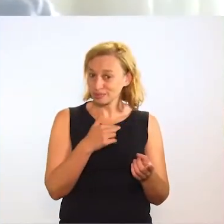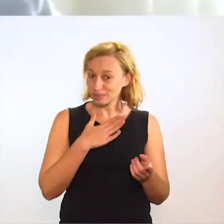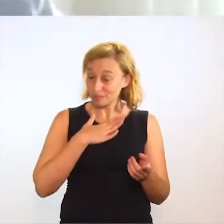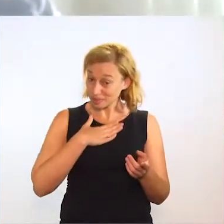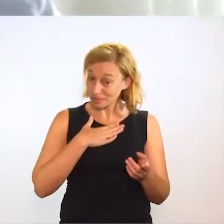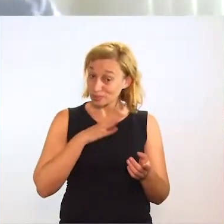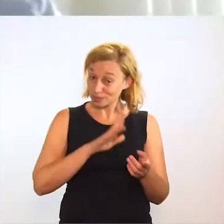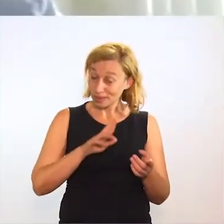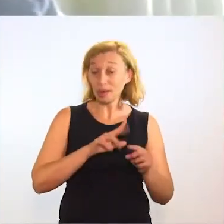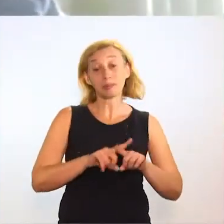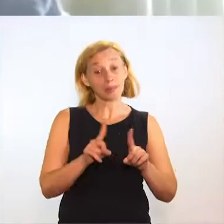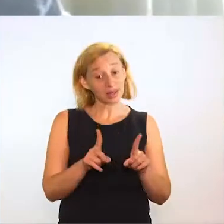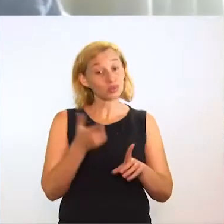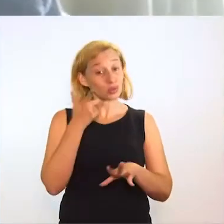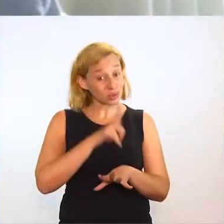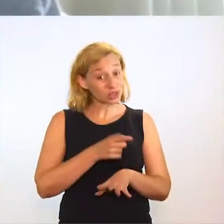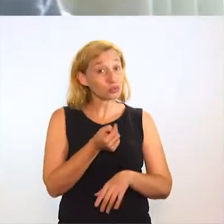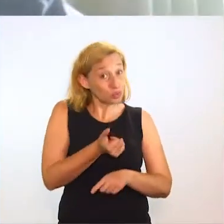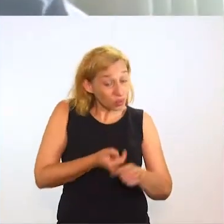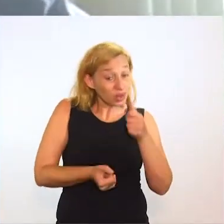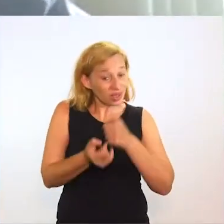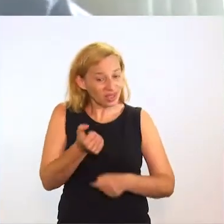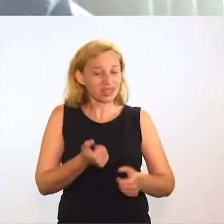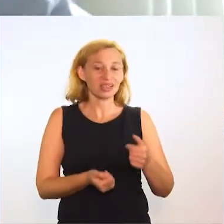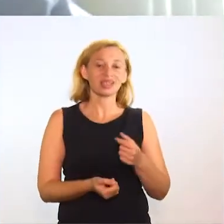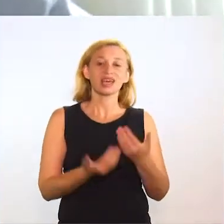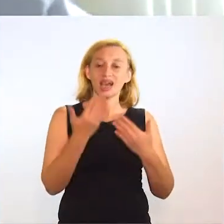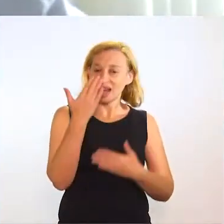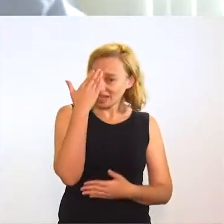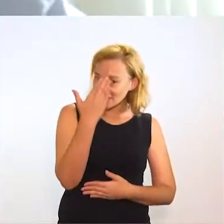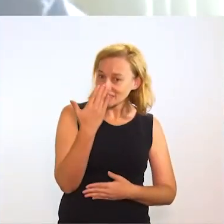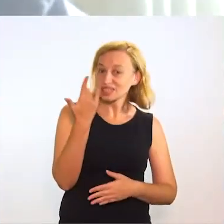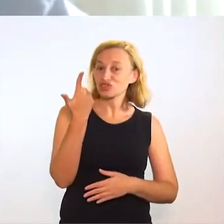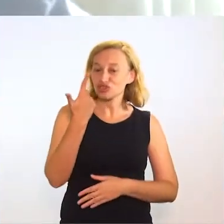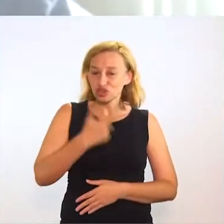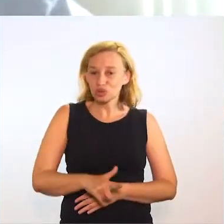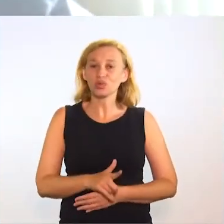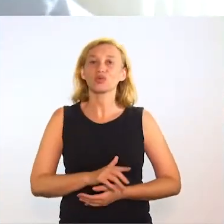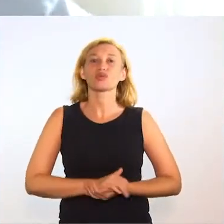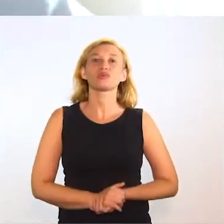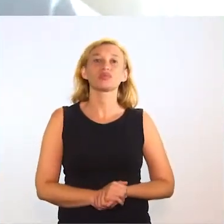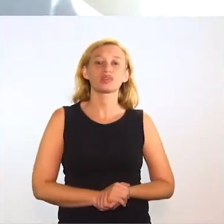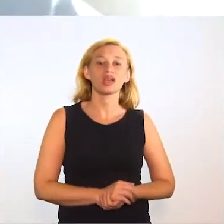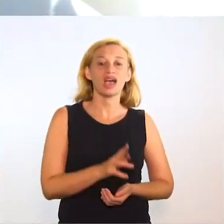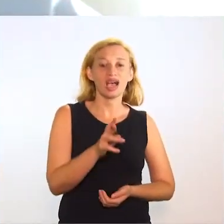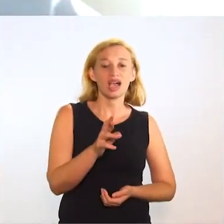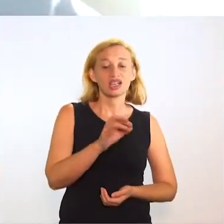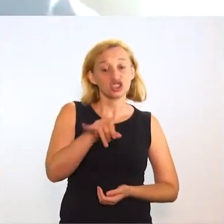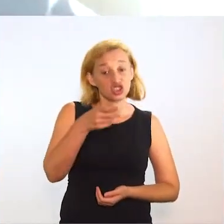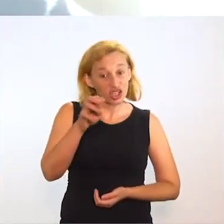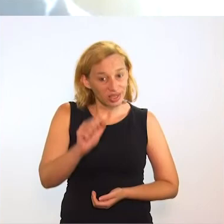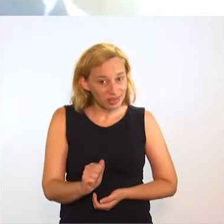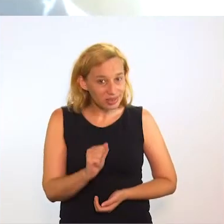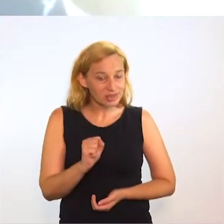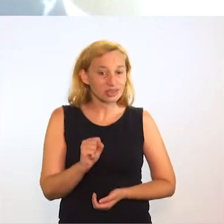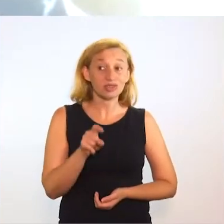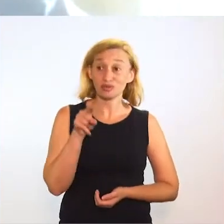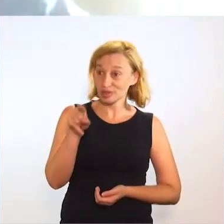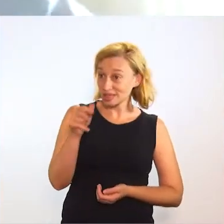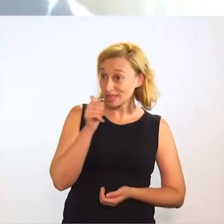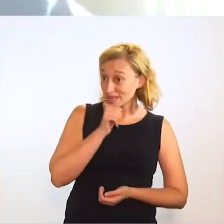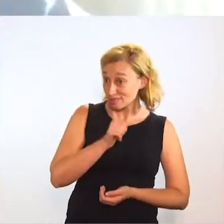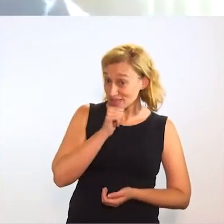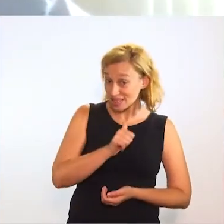está saindo devagar. Não posso deixar de agradecer mais uma vez a